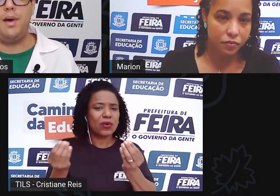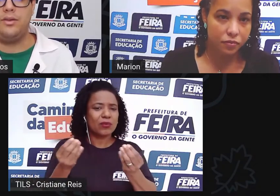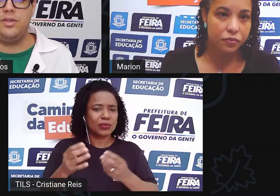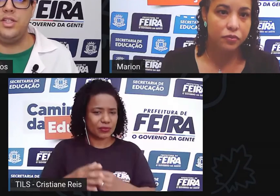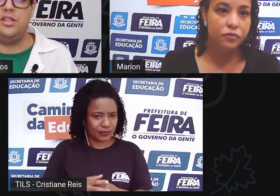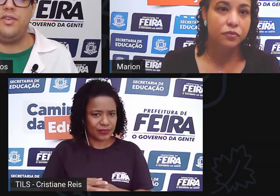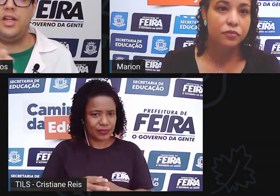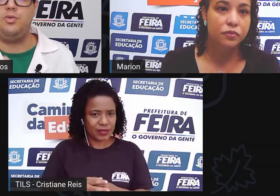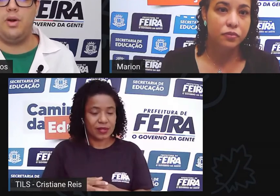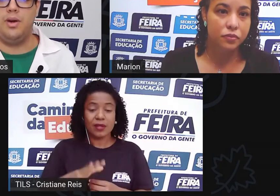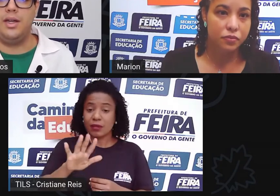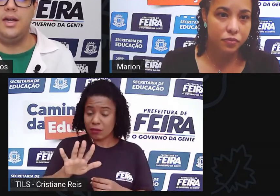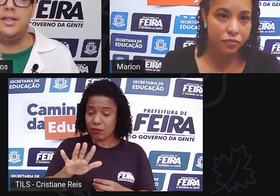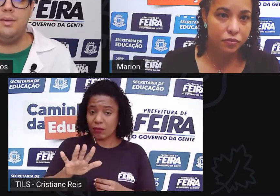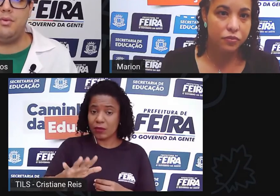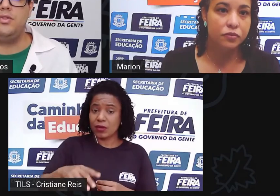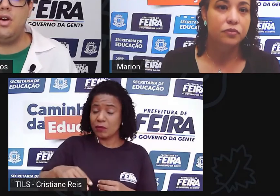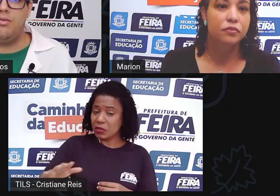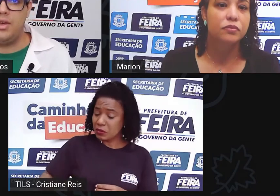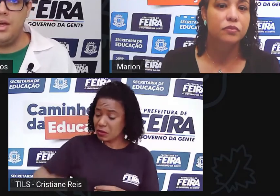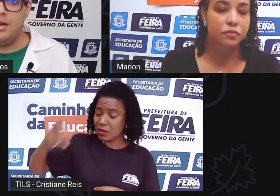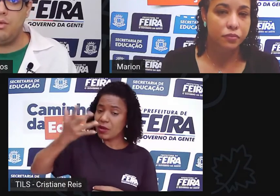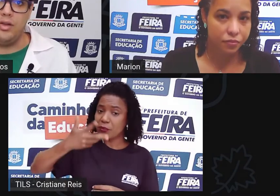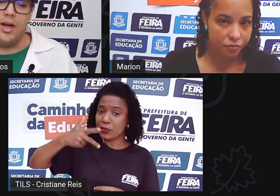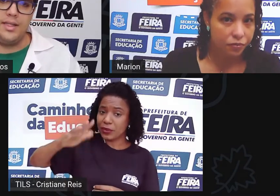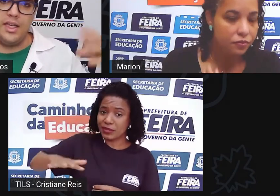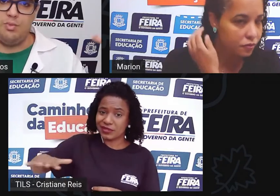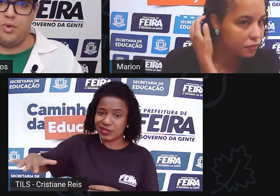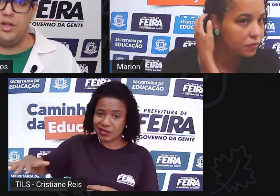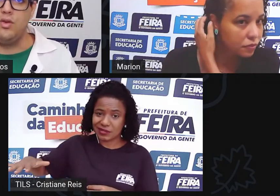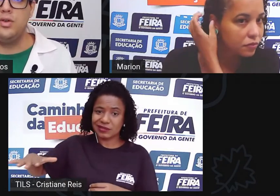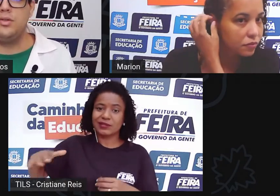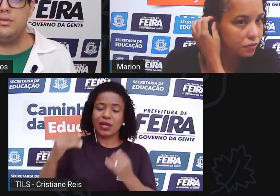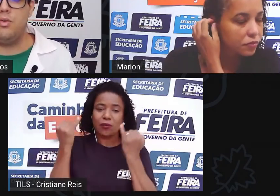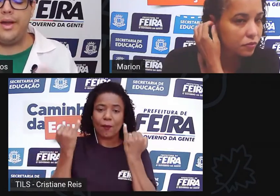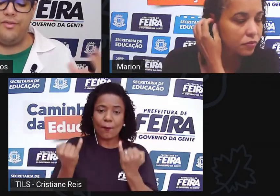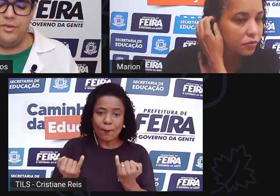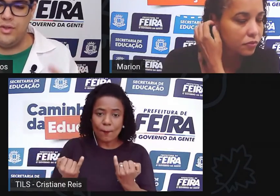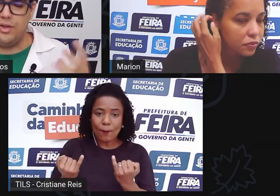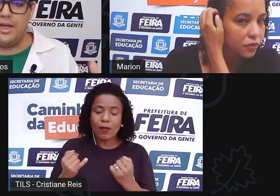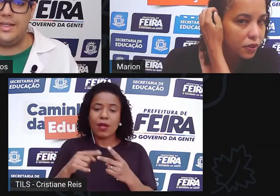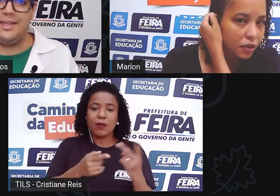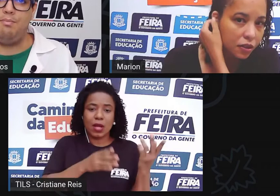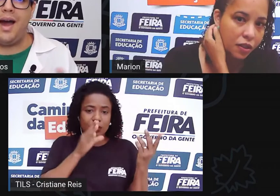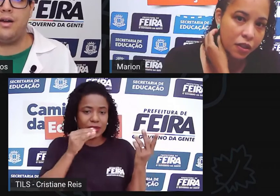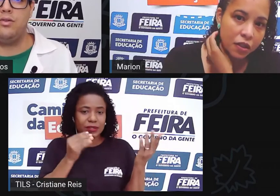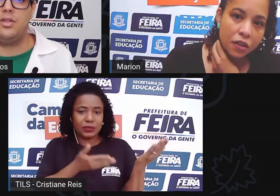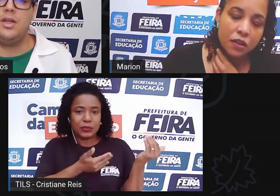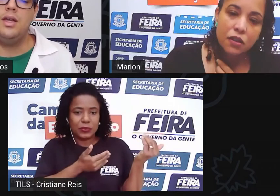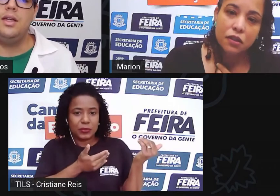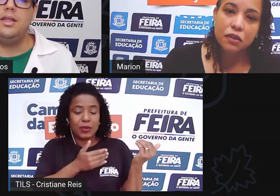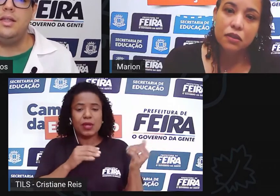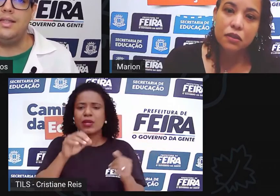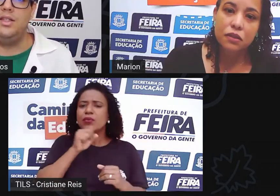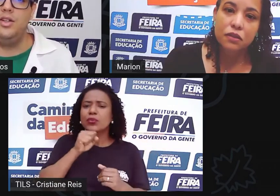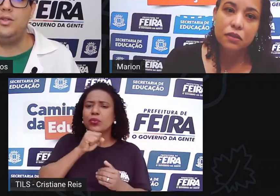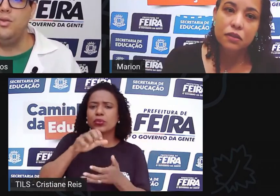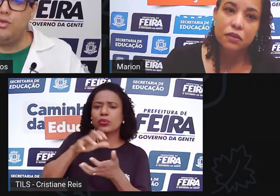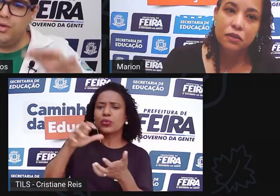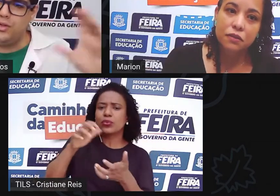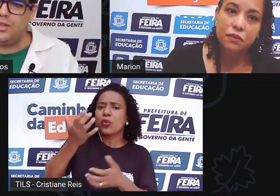esse impacto seja diferente para uma criança, para um jovem, para um adolescente, para um idoso. Como é que funciona aí esses impactos